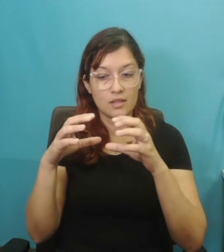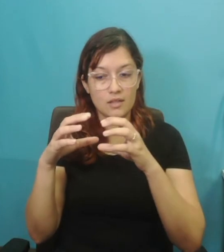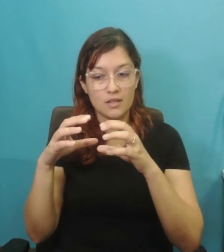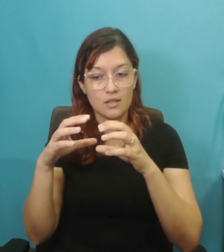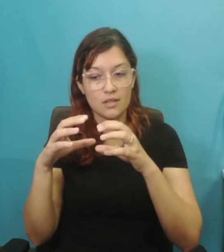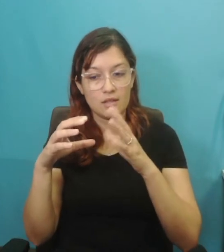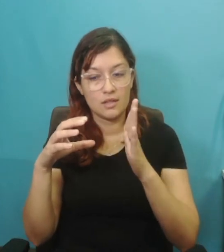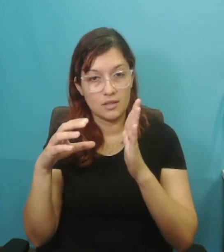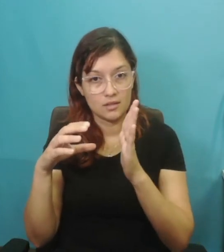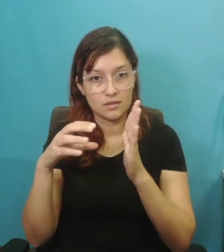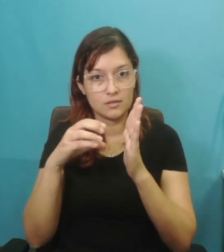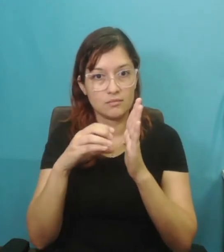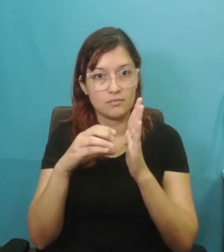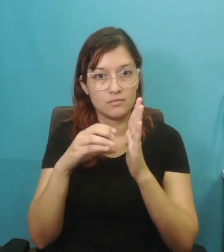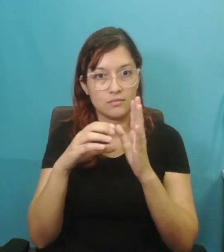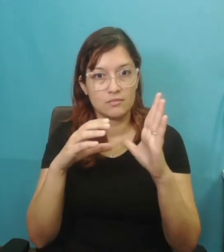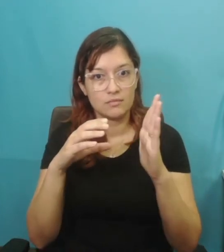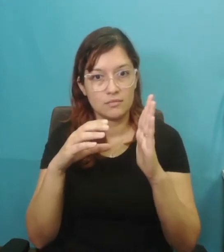equilíbrio.